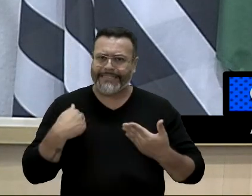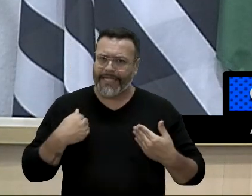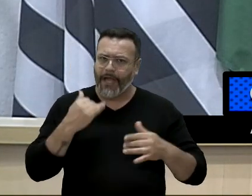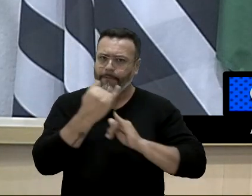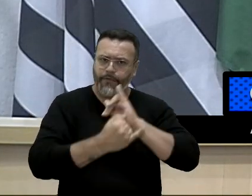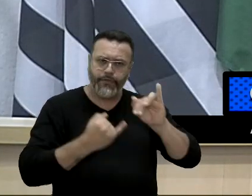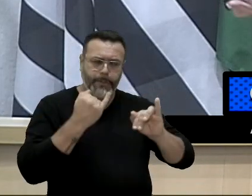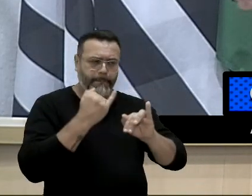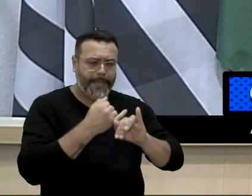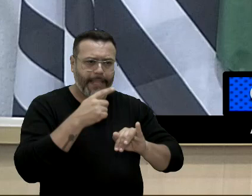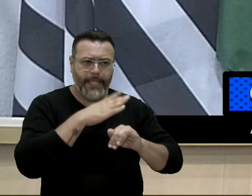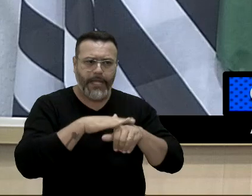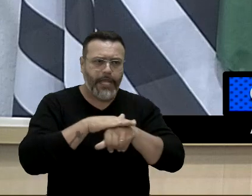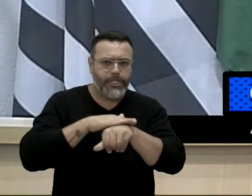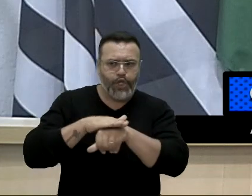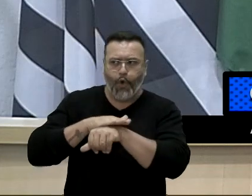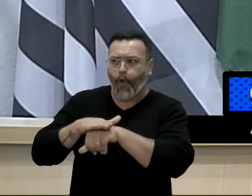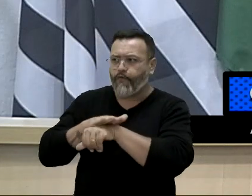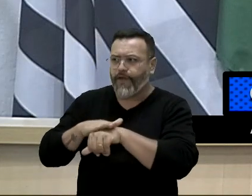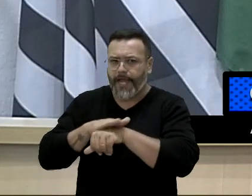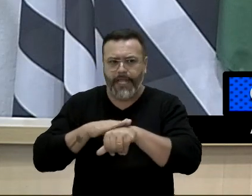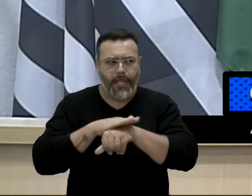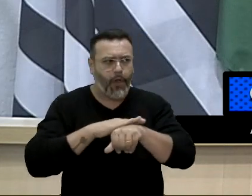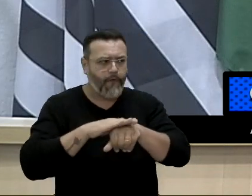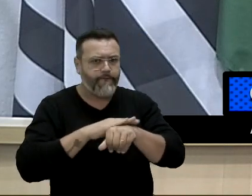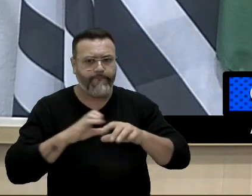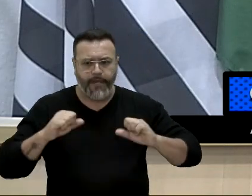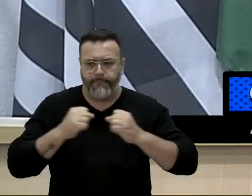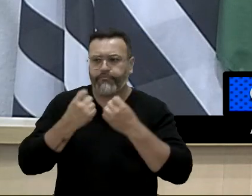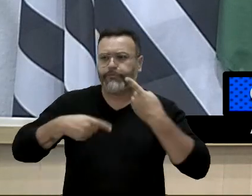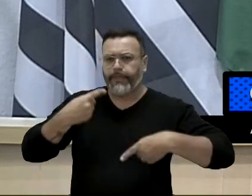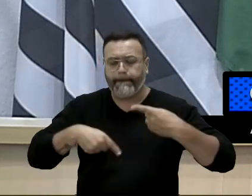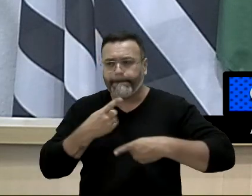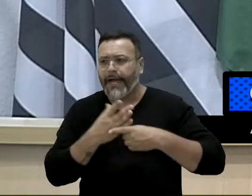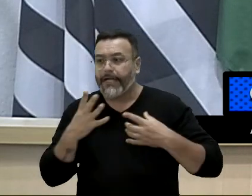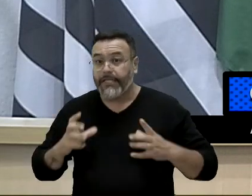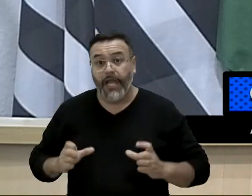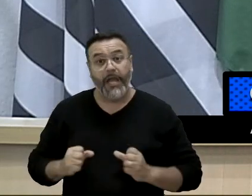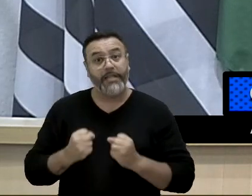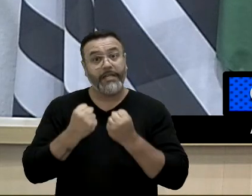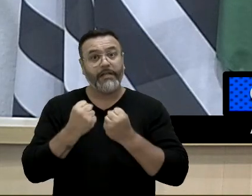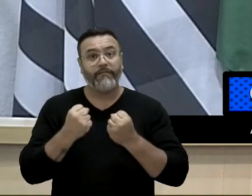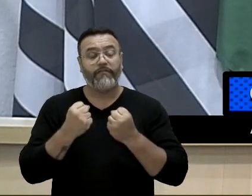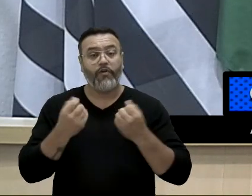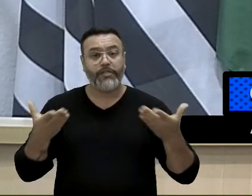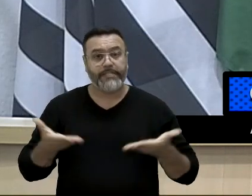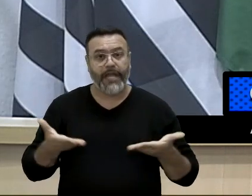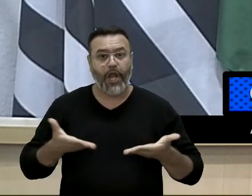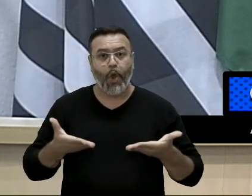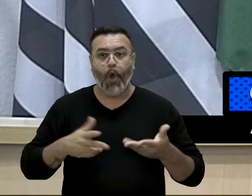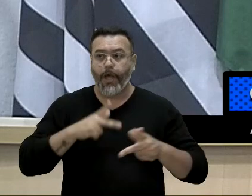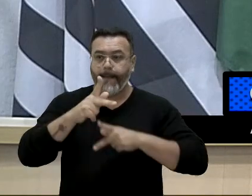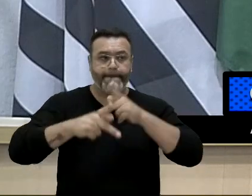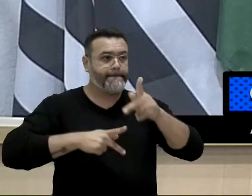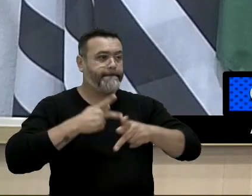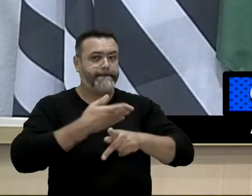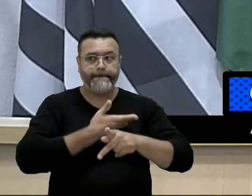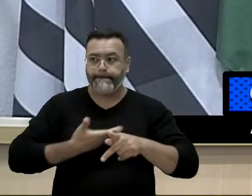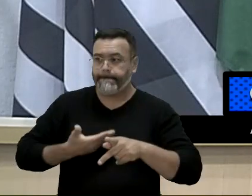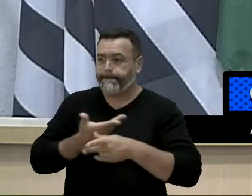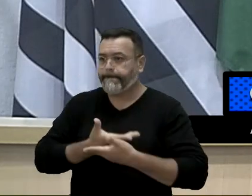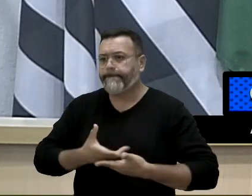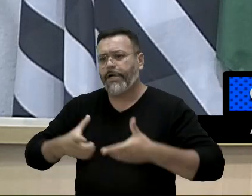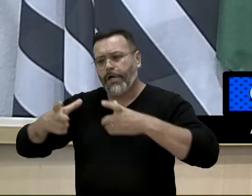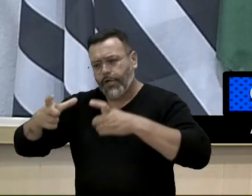e depois ela agora está ganhando força pós-pandemia, né? No âmbito público, né? Se a gente poder levar para os